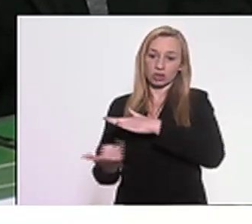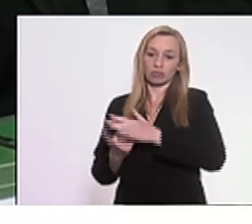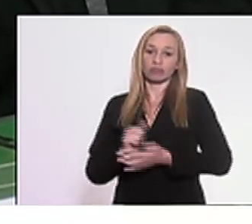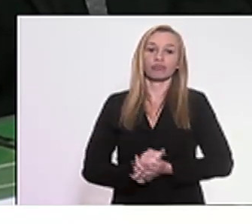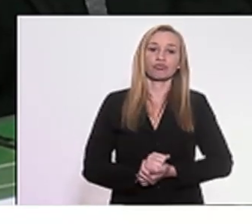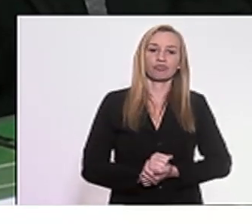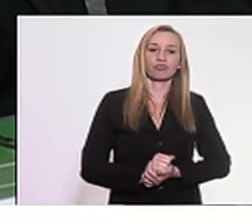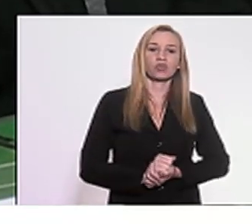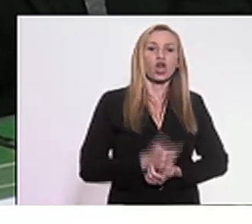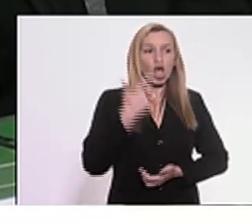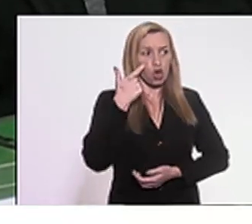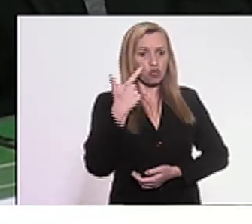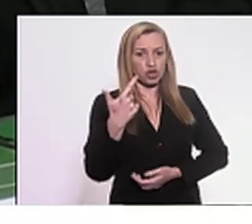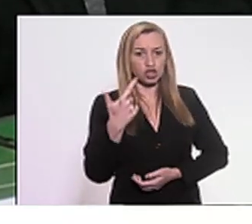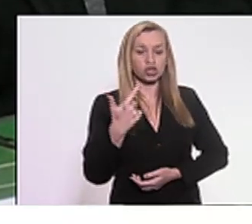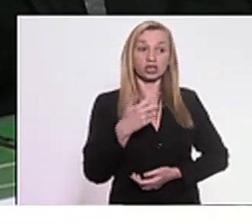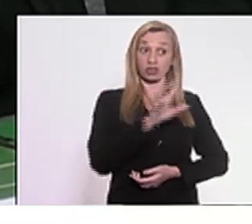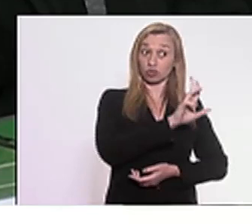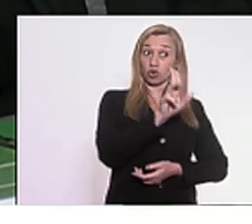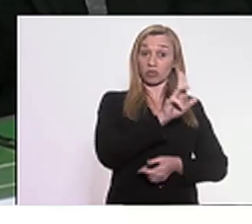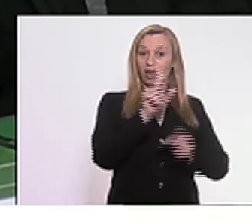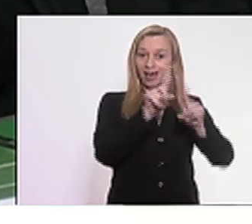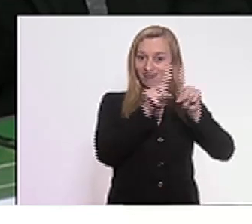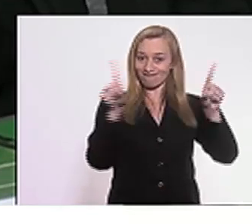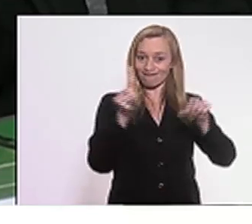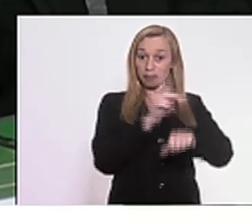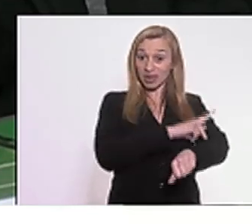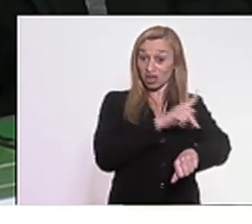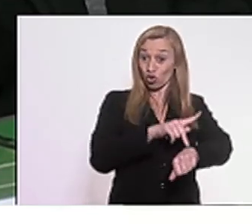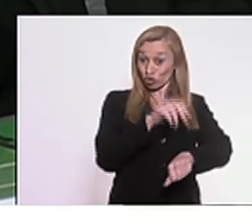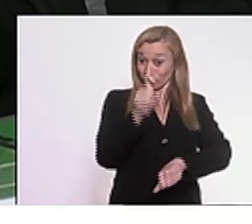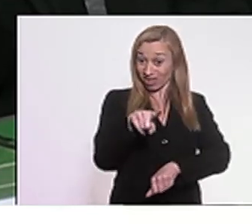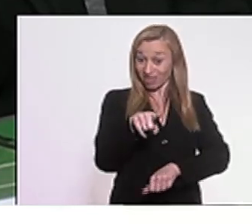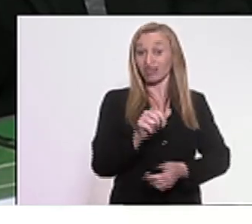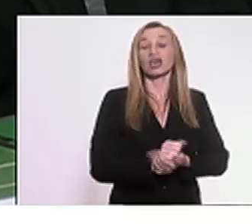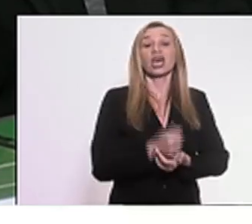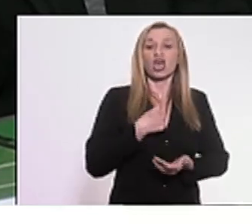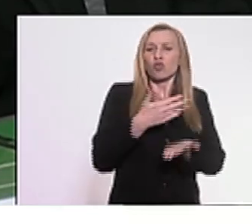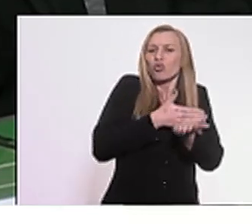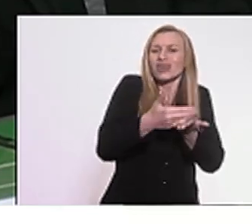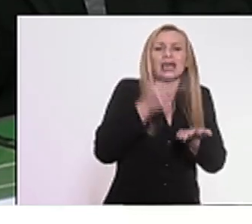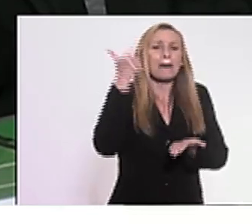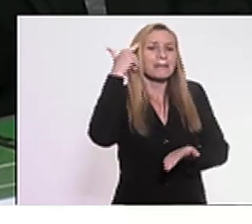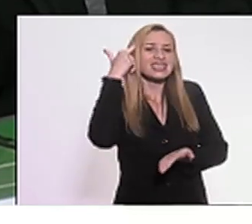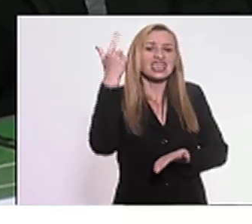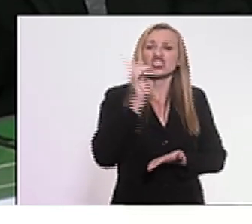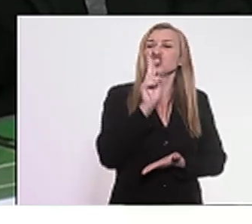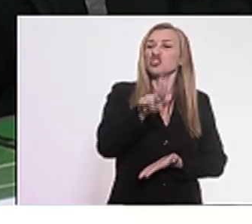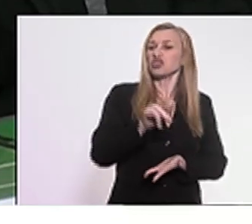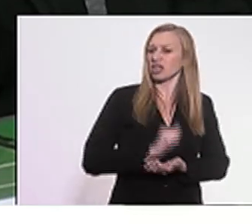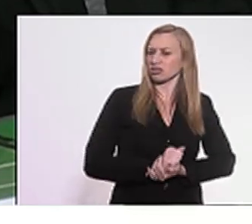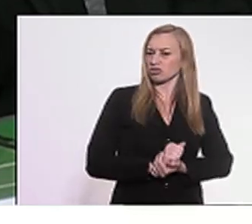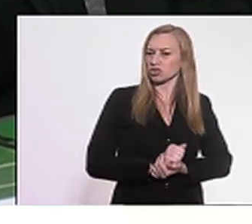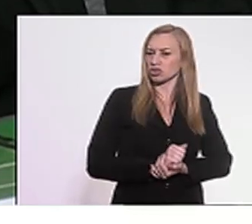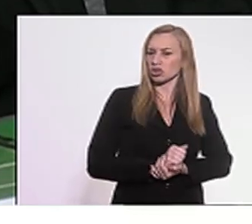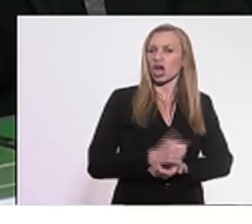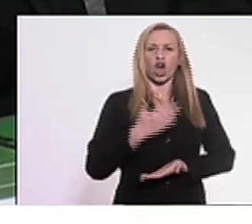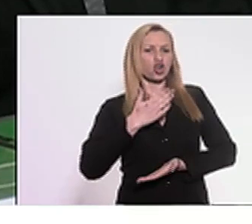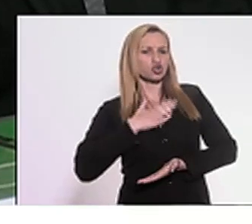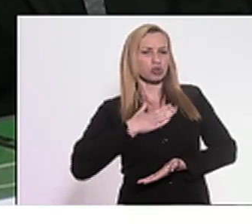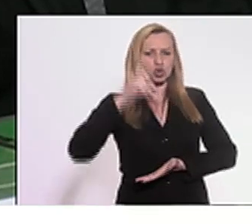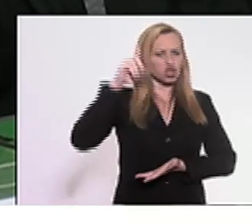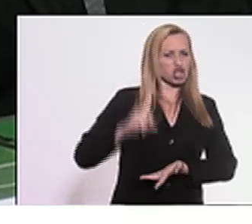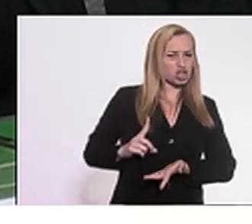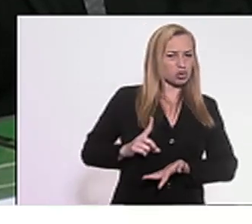instituição está nomeada lá... Pedagógico, né? Eu vou começar a pensar diferente aos meus